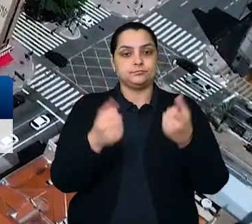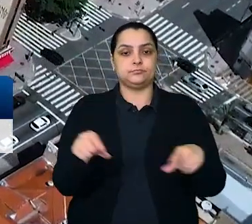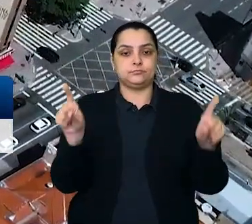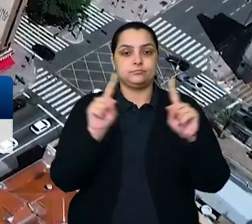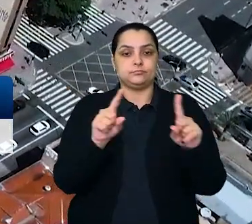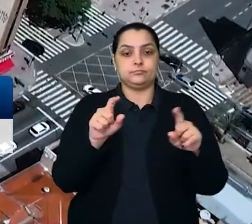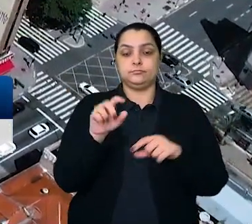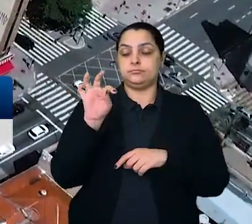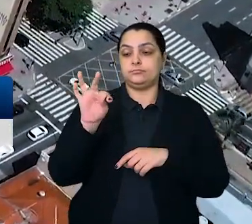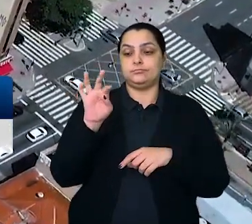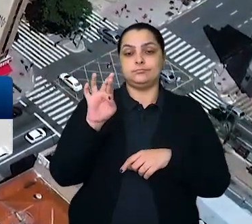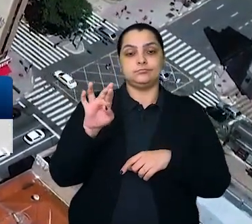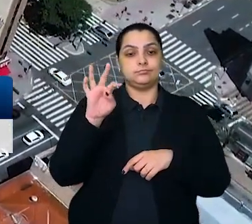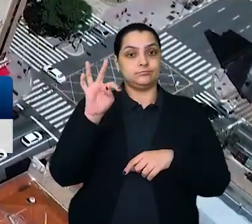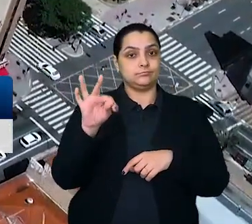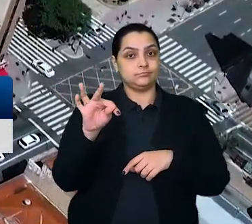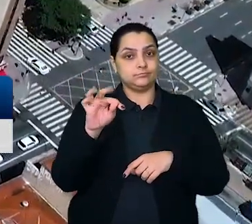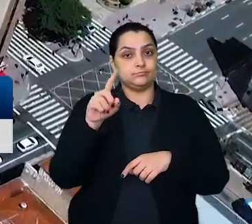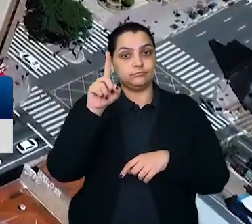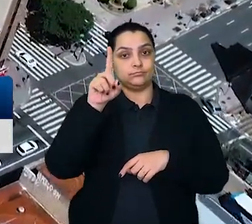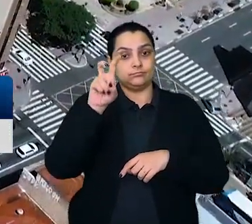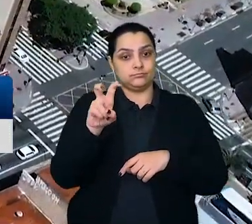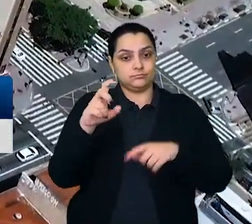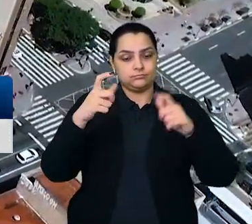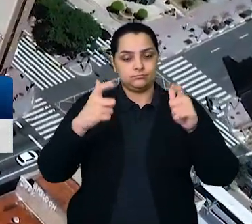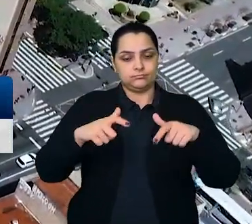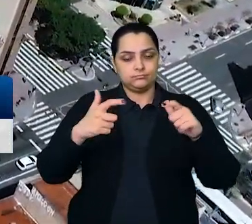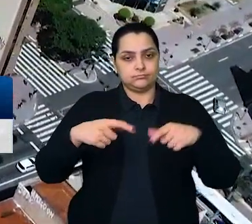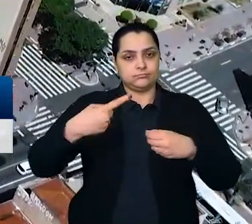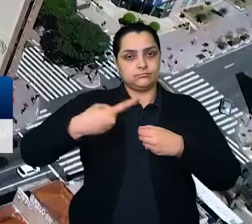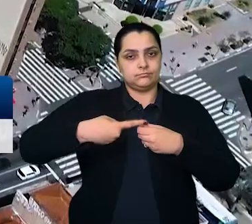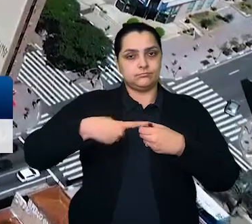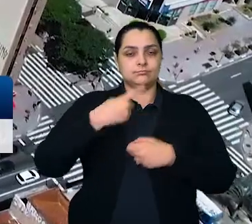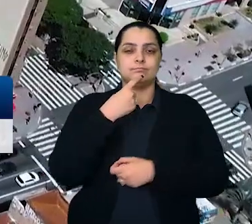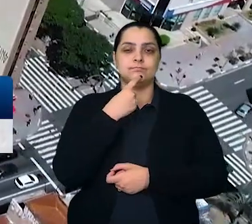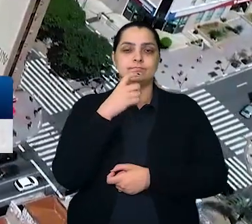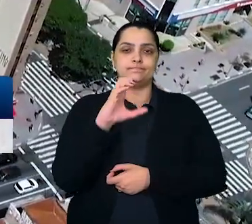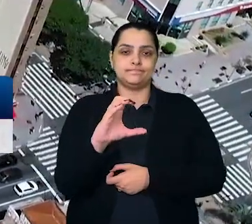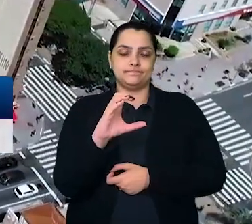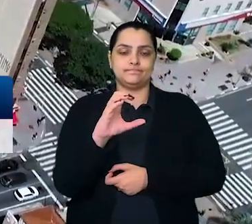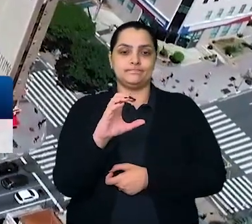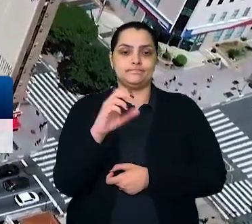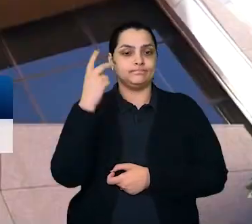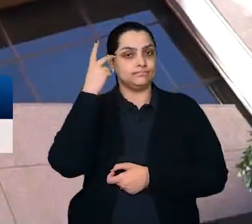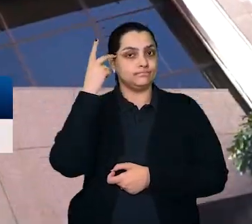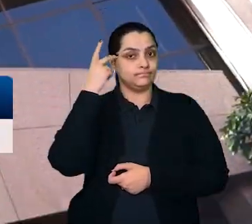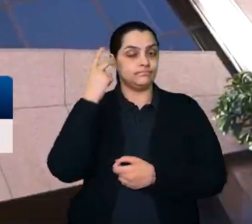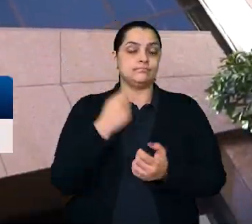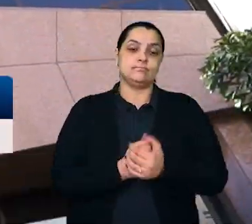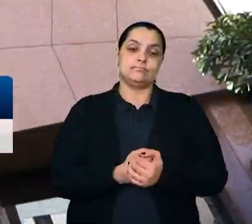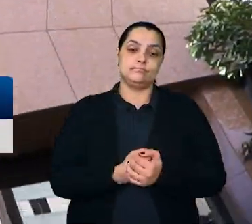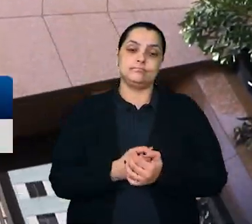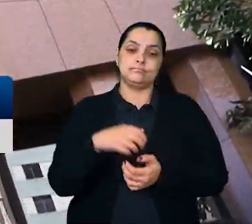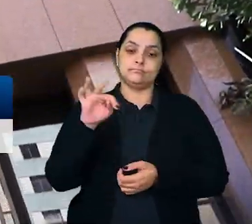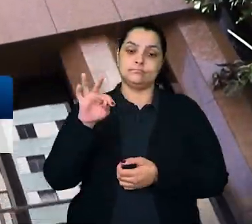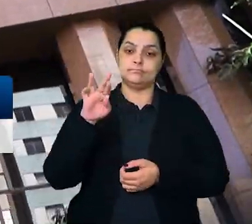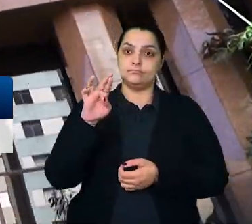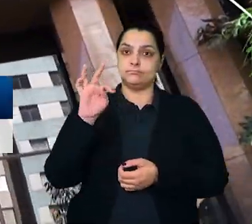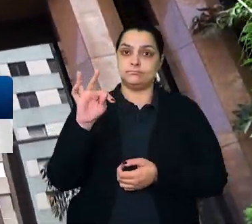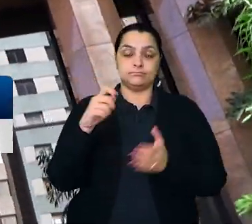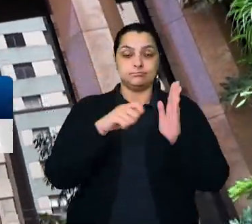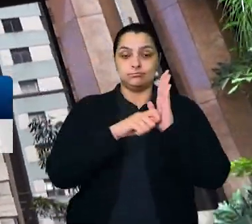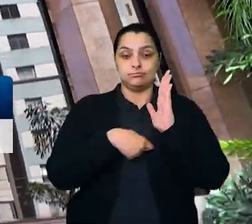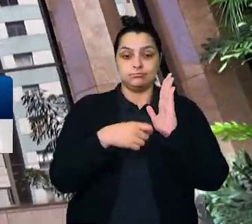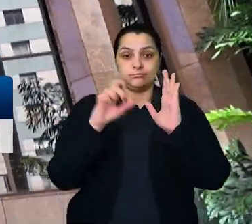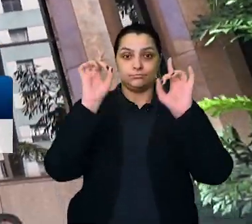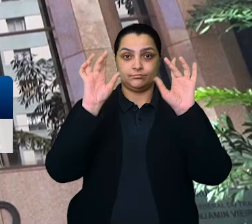aceito pelo Tribunal Regional do Trabalho da 15ª Região em Campinas, São Paulo. Para o TRT, o